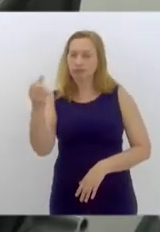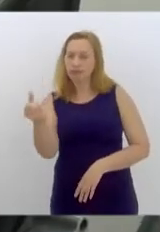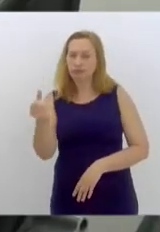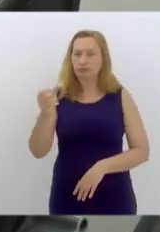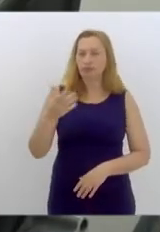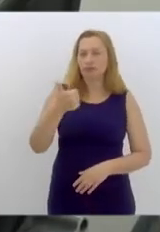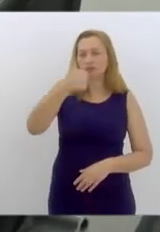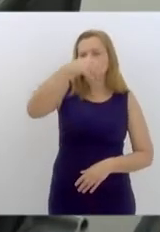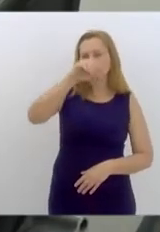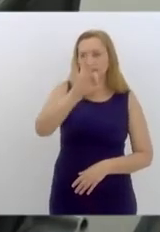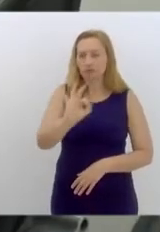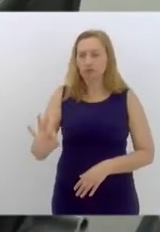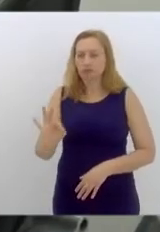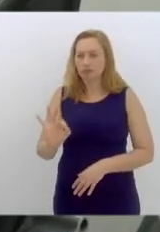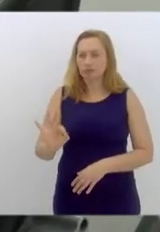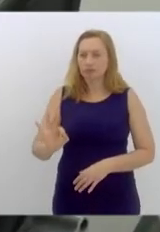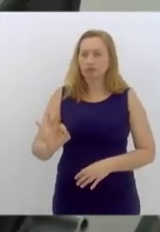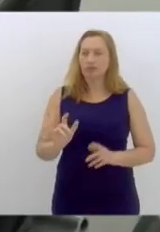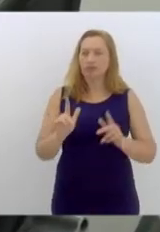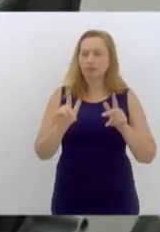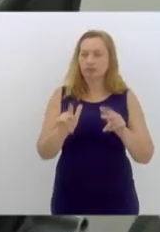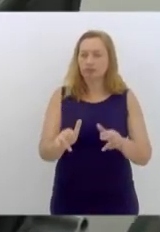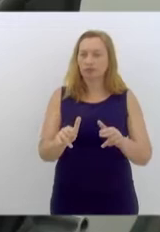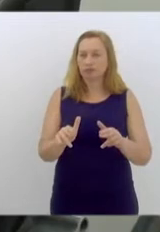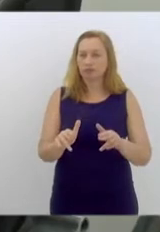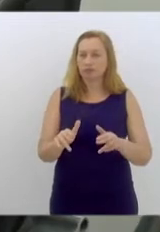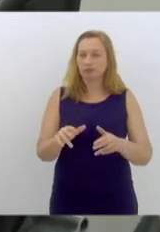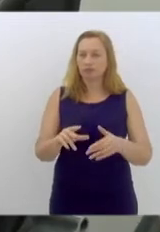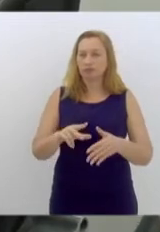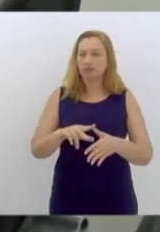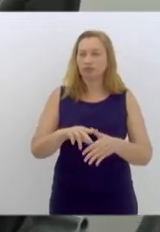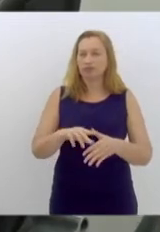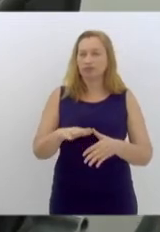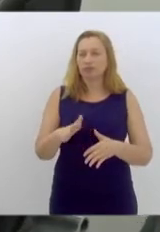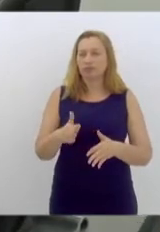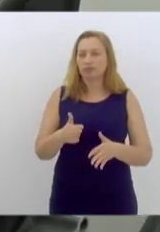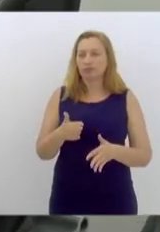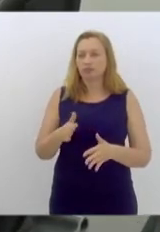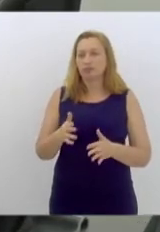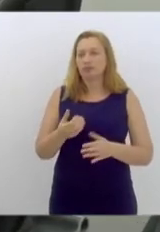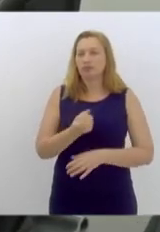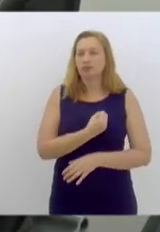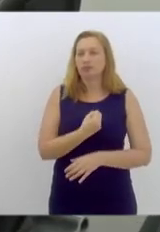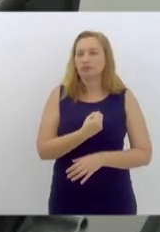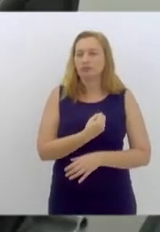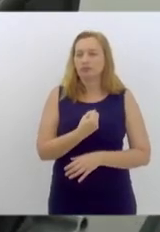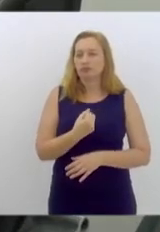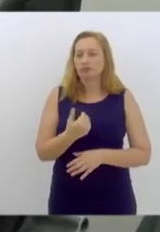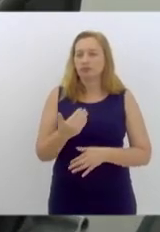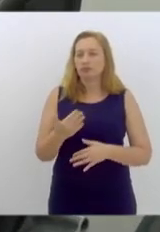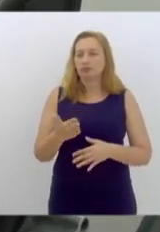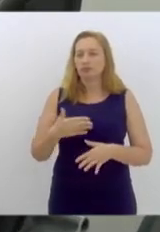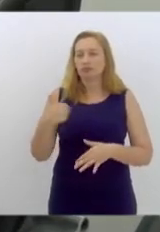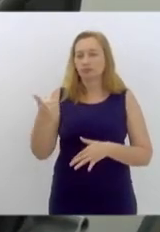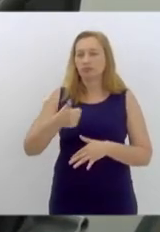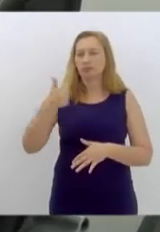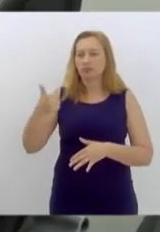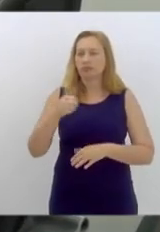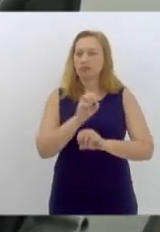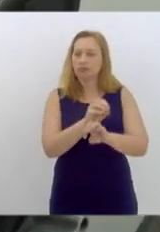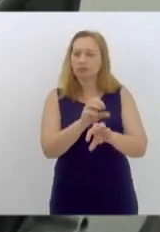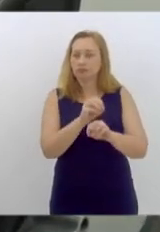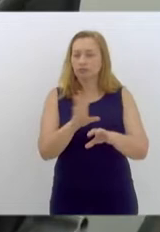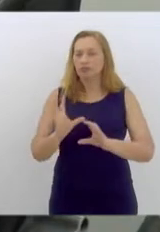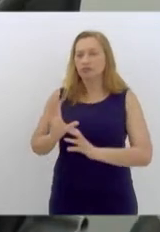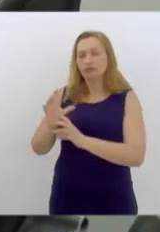pontos percentuais conforme índice de melhoria da educação, calculado com base em indicadores de melhoria